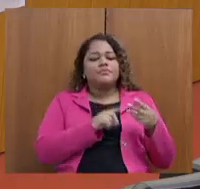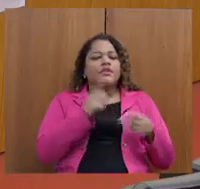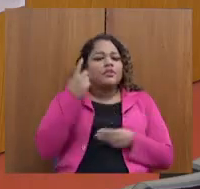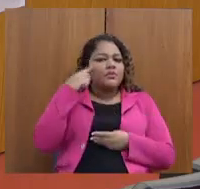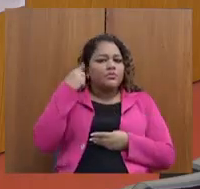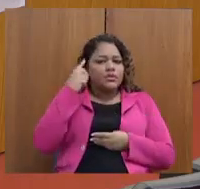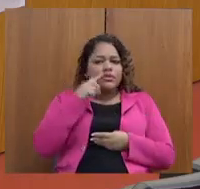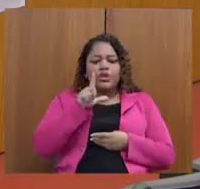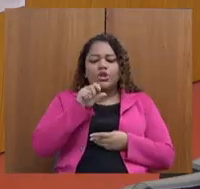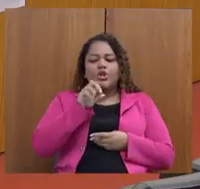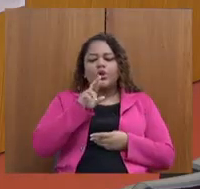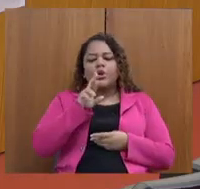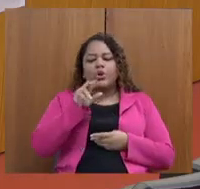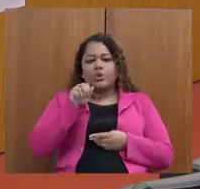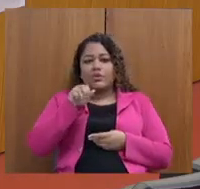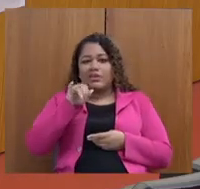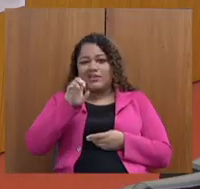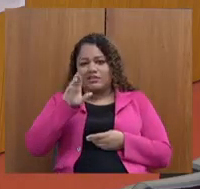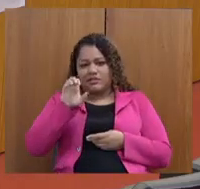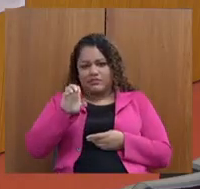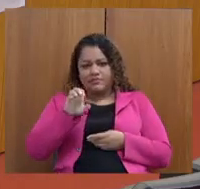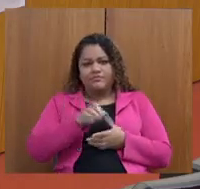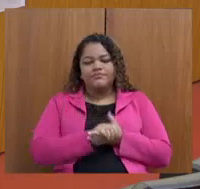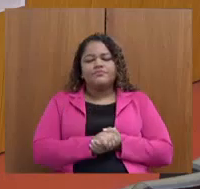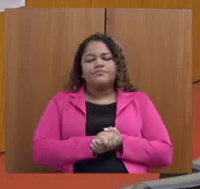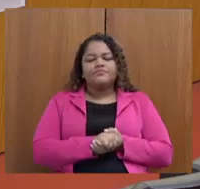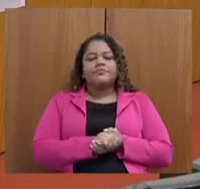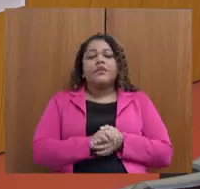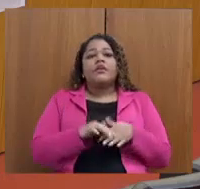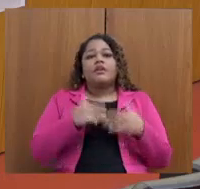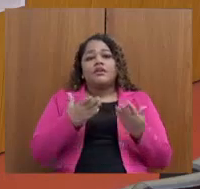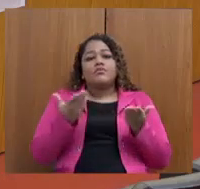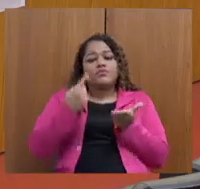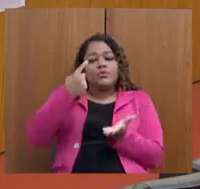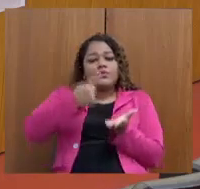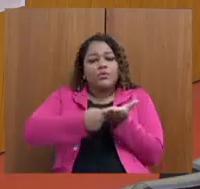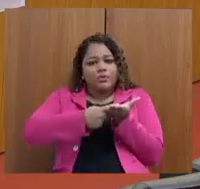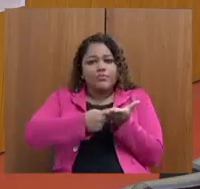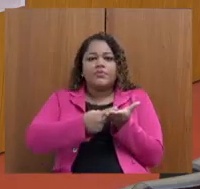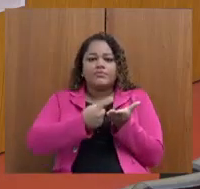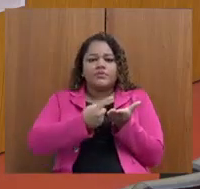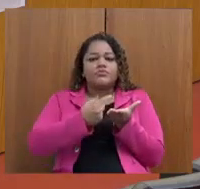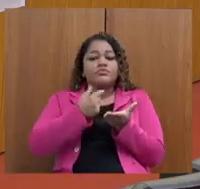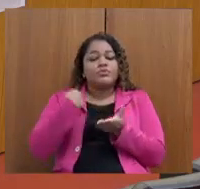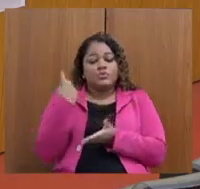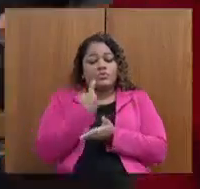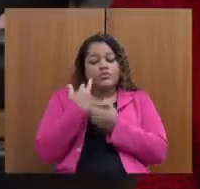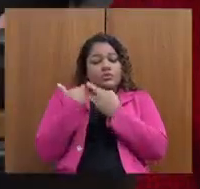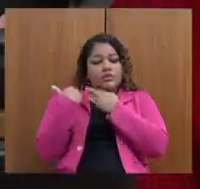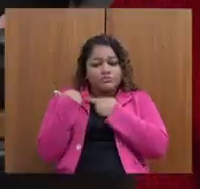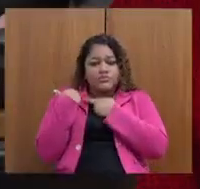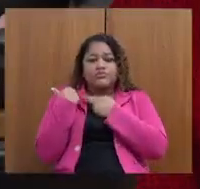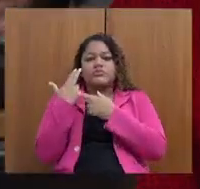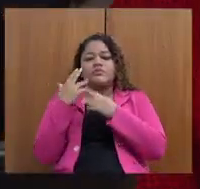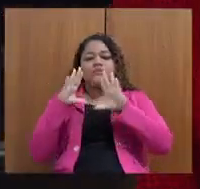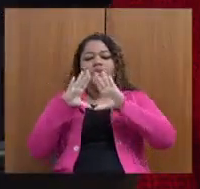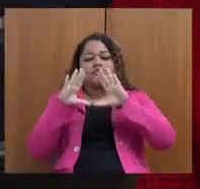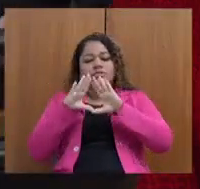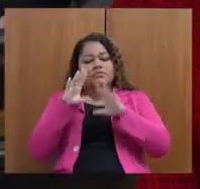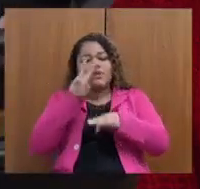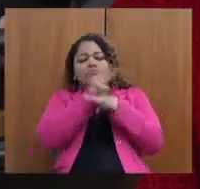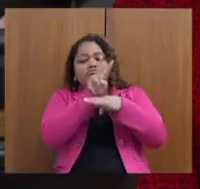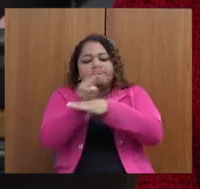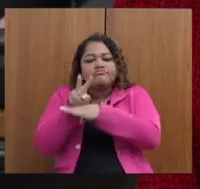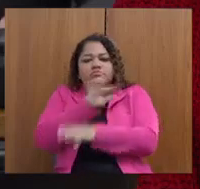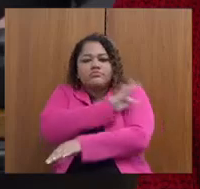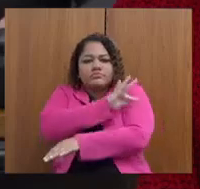após afirmar o compromisso com papel fiscalizador do Parlamento Mineiro iniciamos o primeiro ciclo da Assembleia fiscaliza a